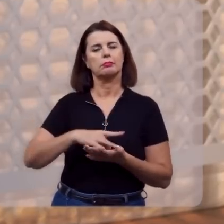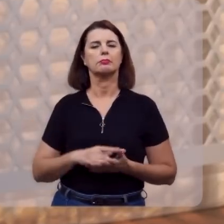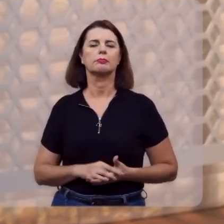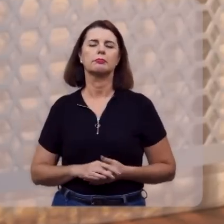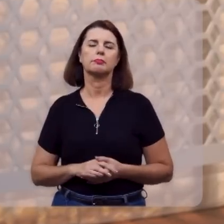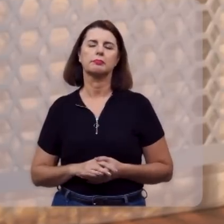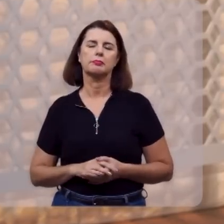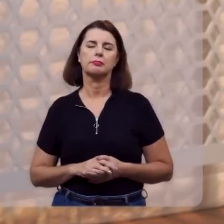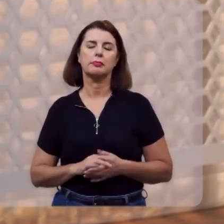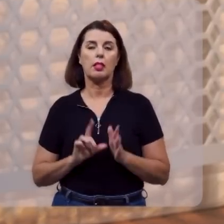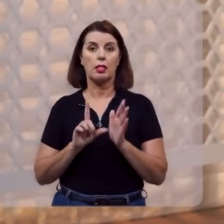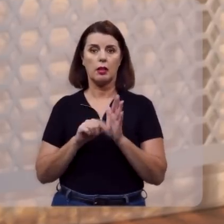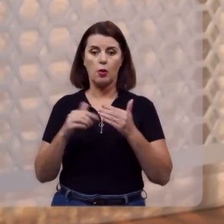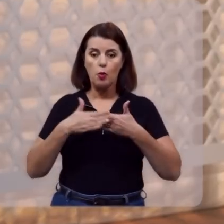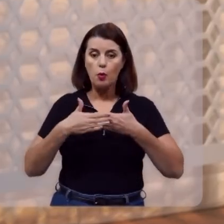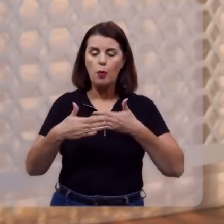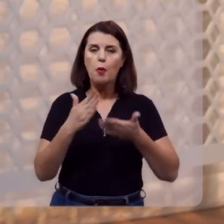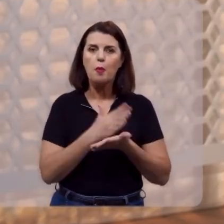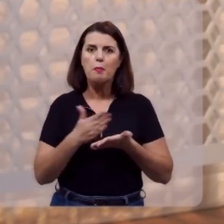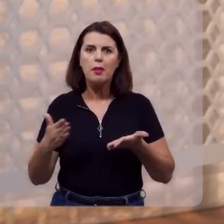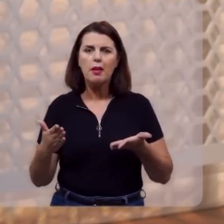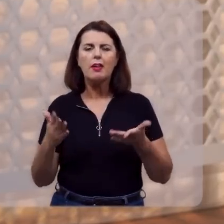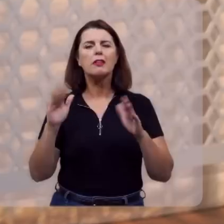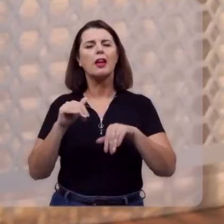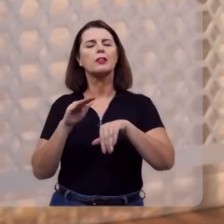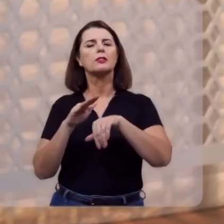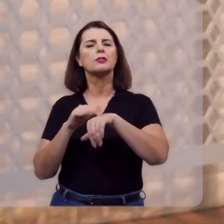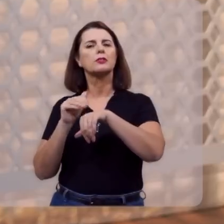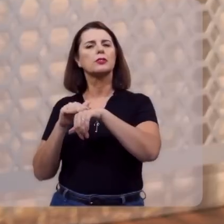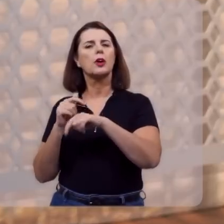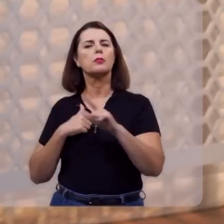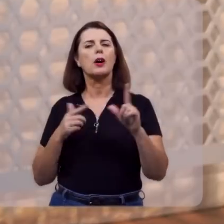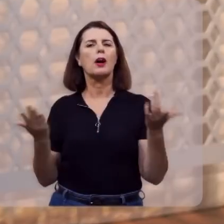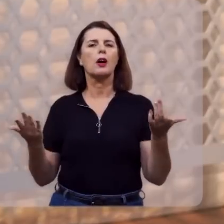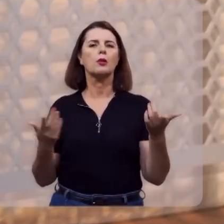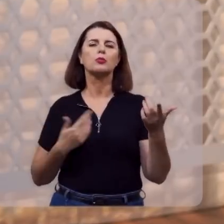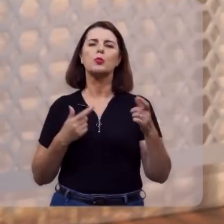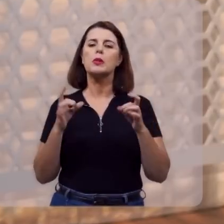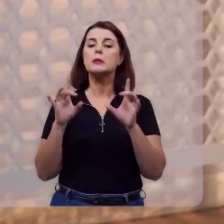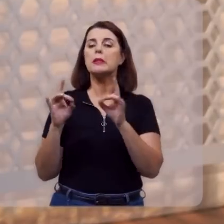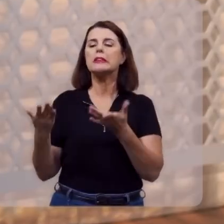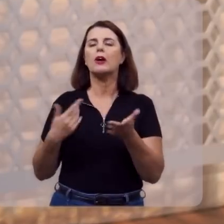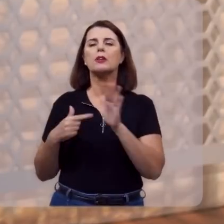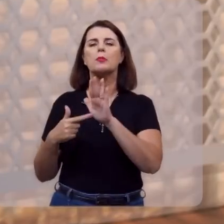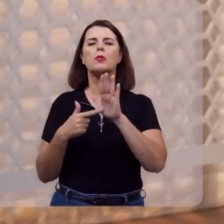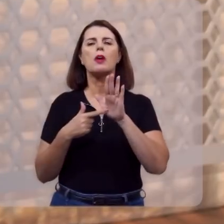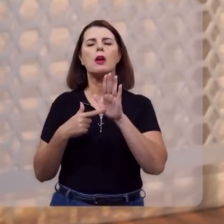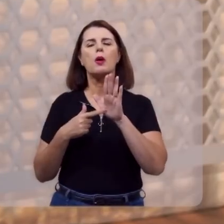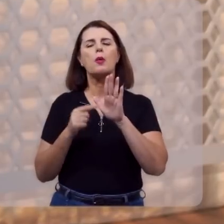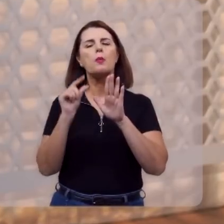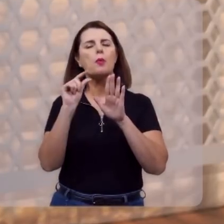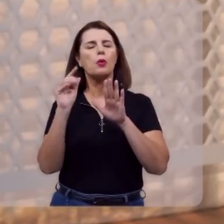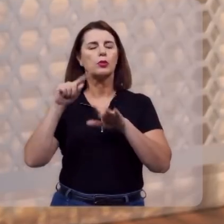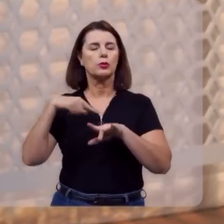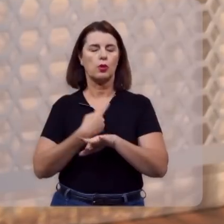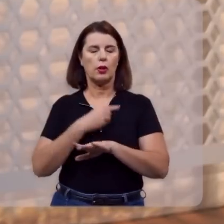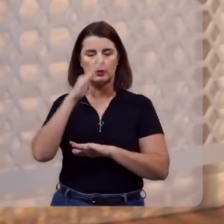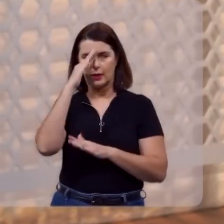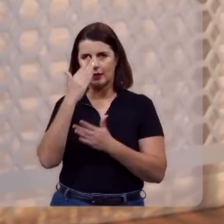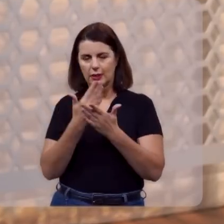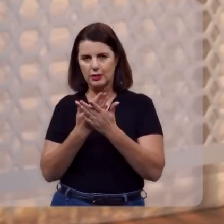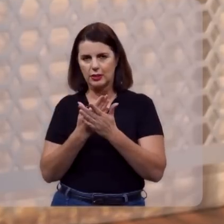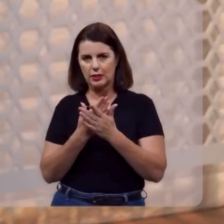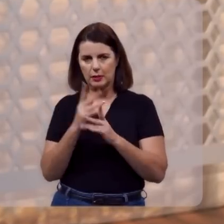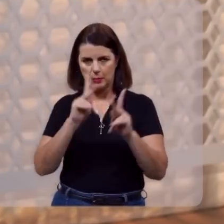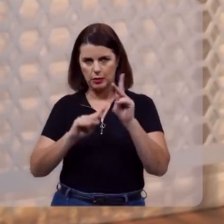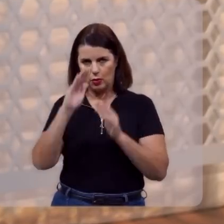@IPBOficial. E logo no início do nosso programa eu quero chamar um quadro que tem apresentado um pouquinho daquilo que nós